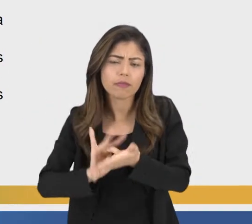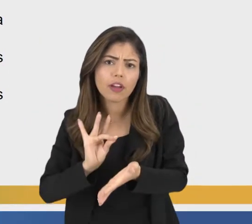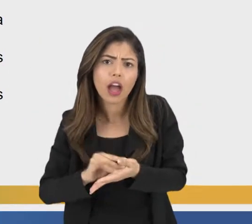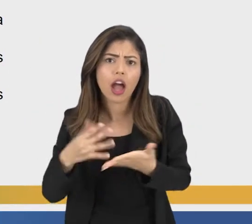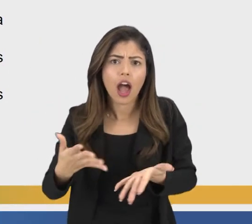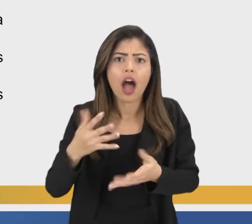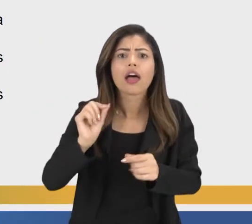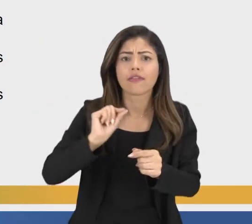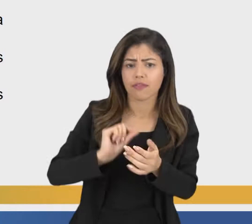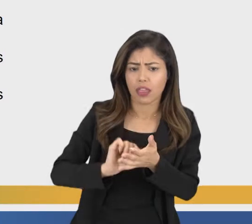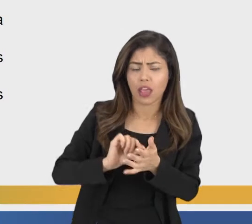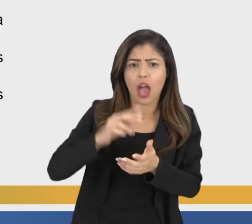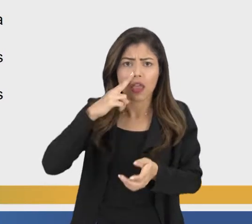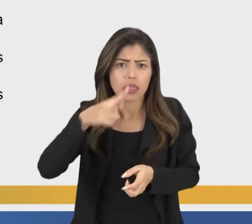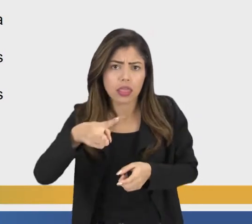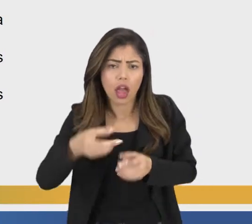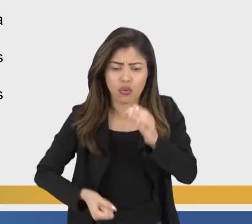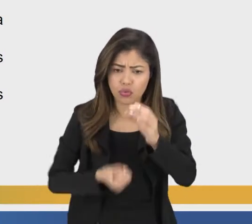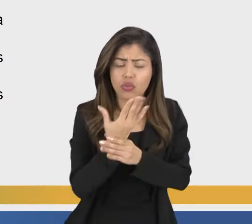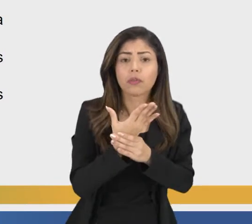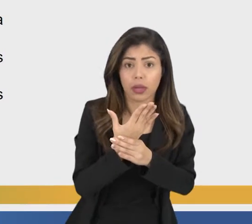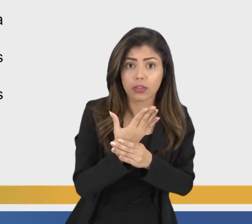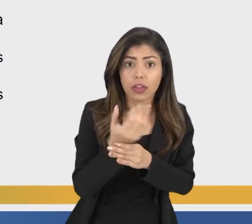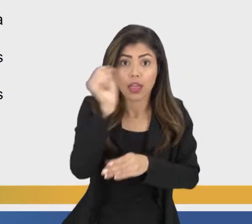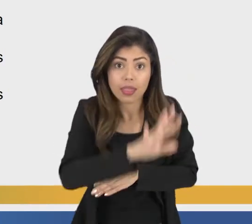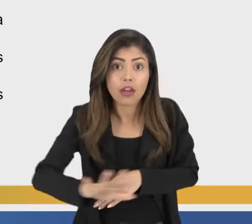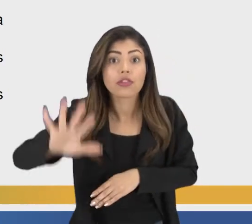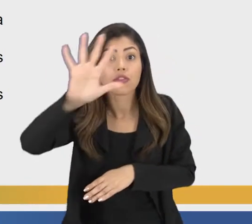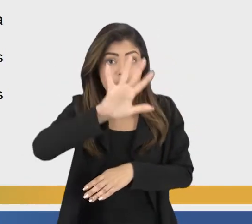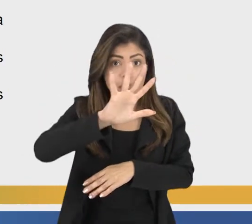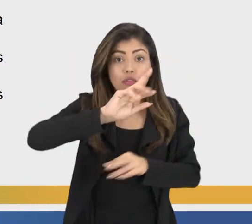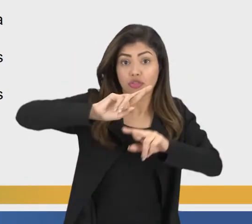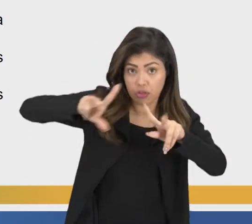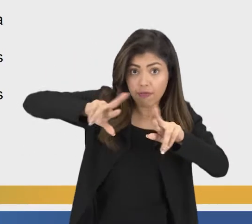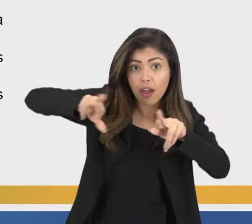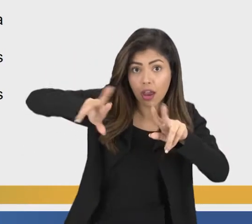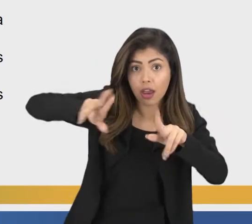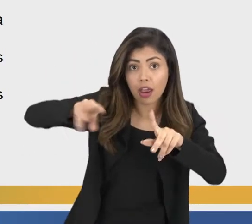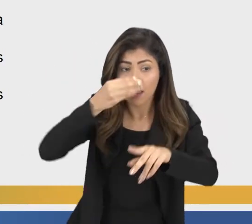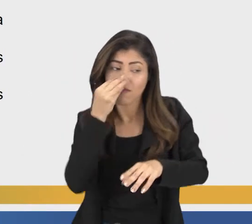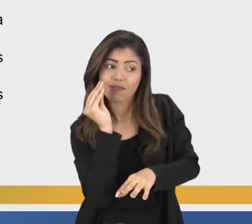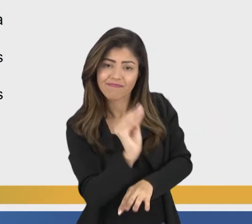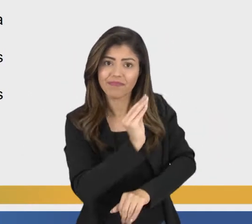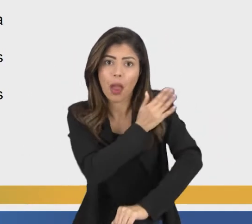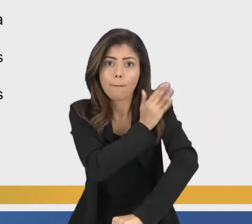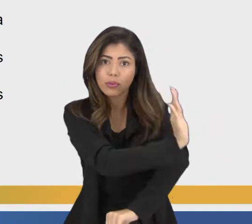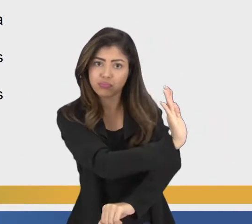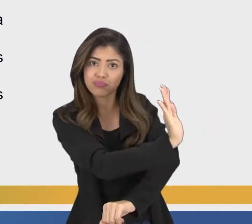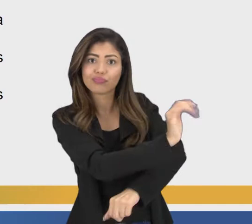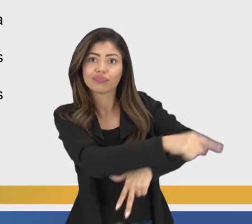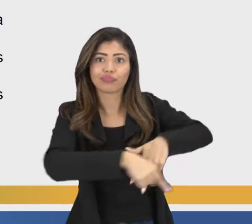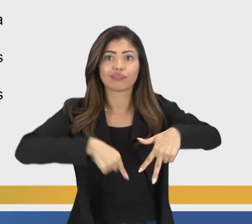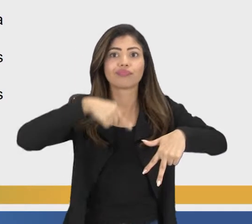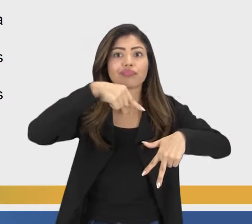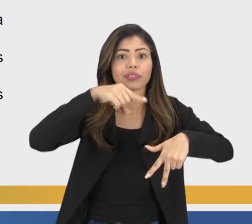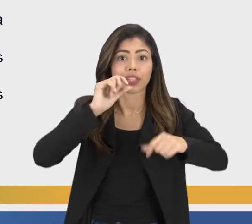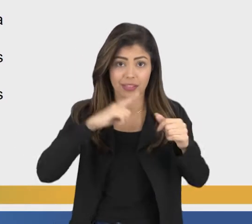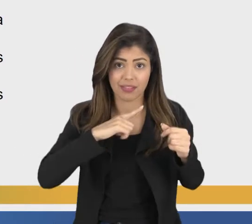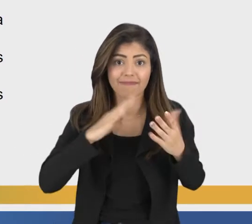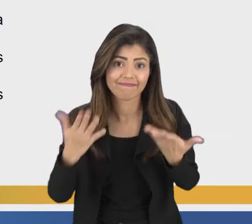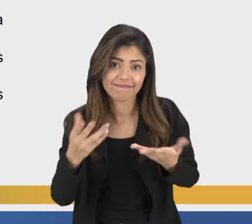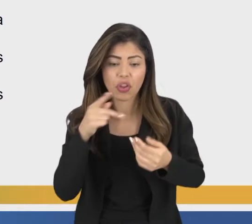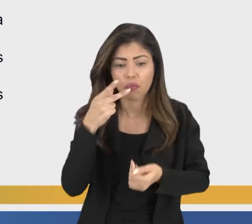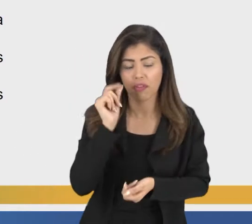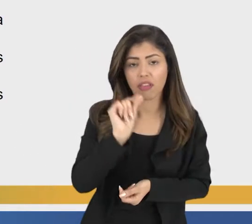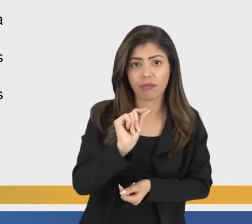deles terem uma origem nacional distinta, eles são discriminados, como eu pontuei agora há pouco a